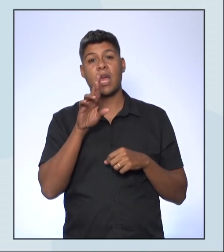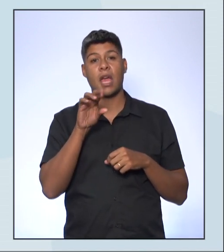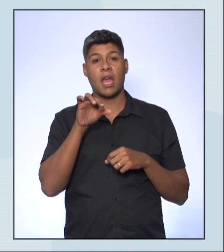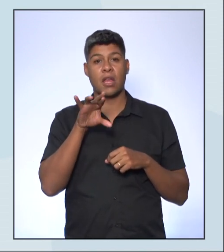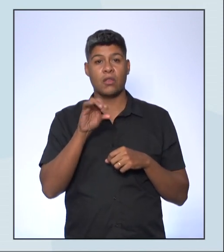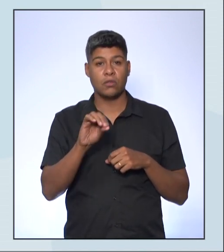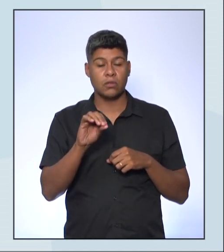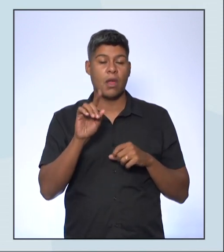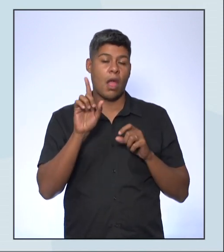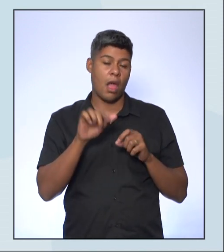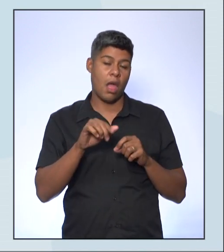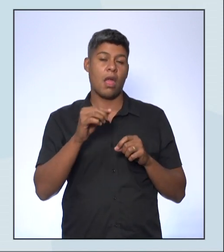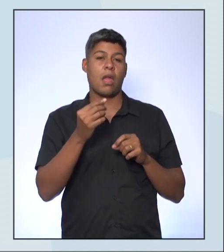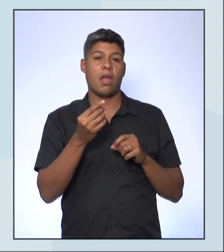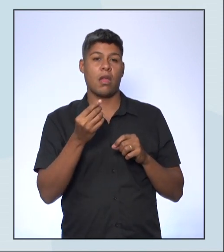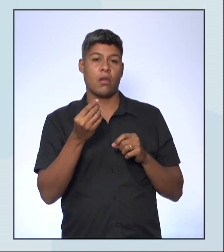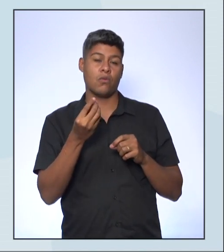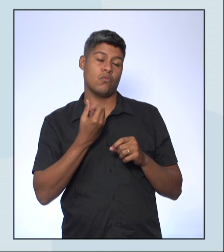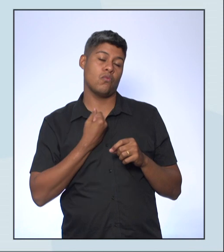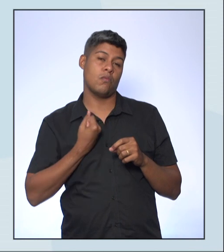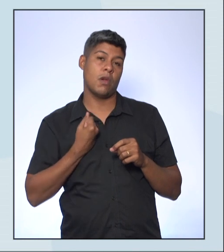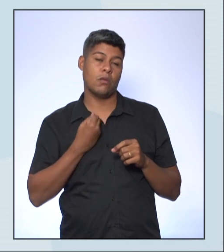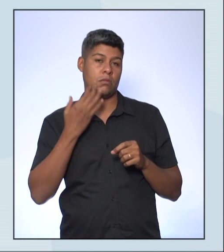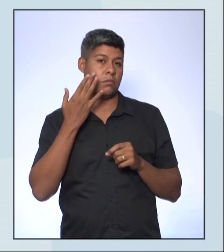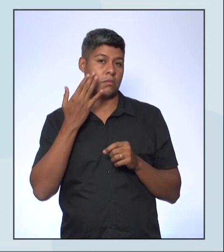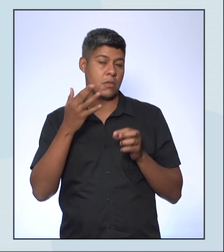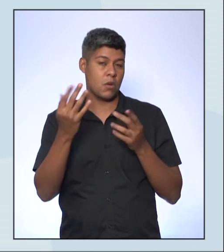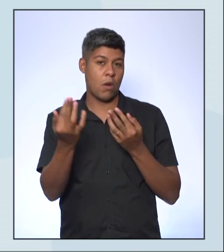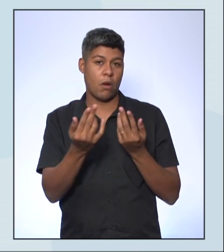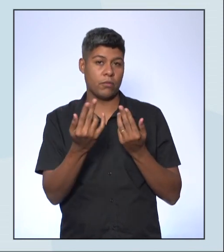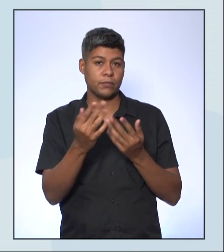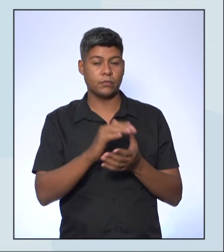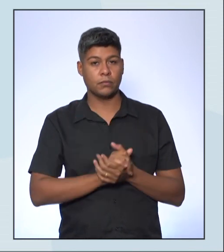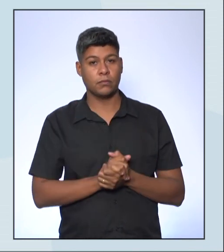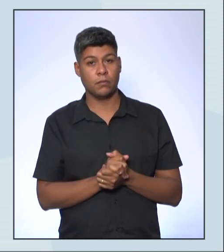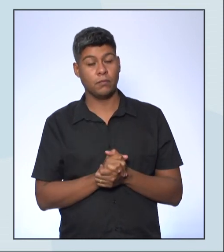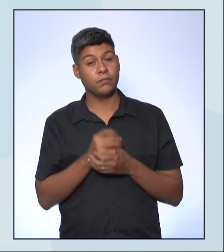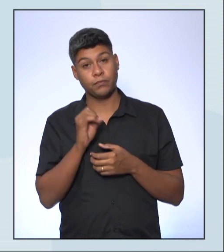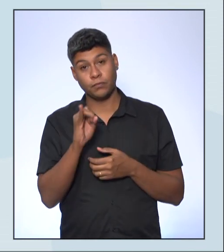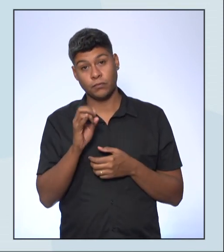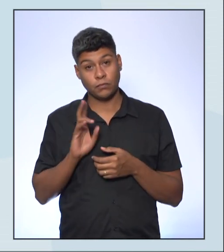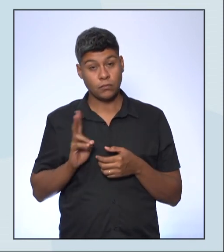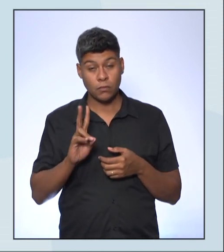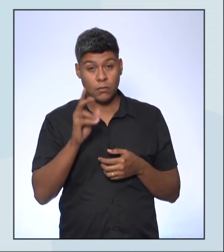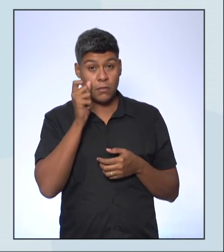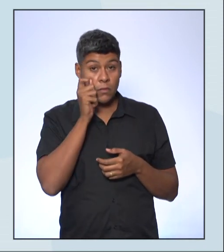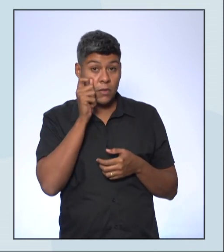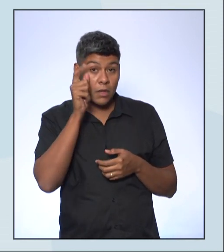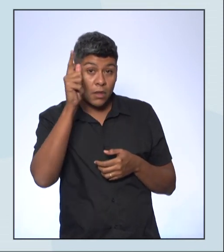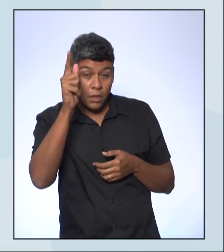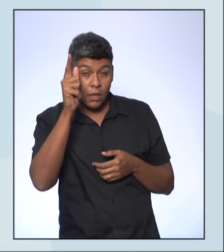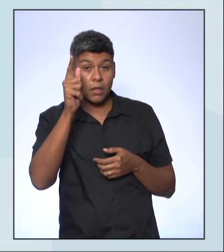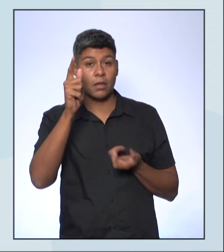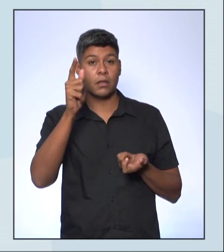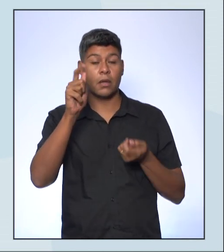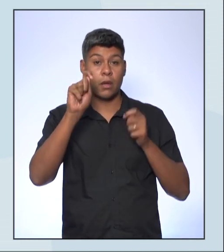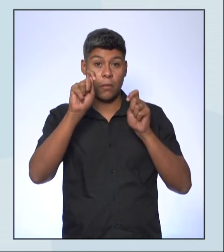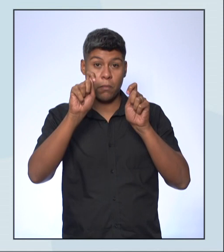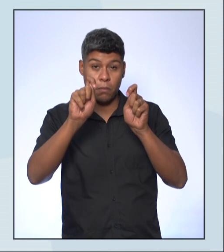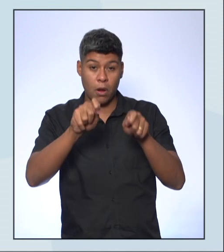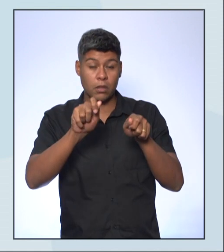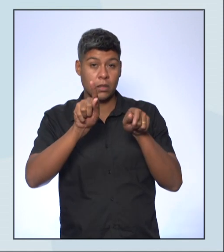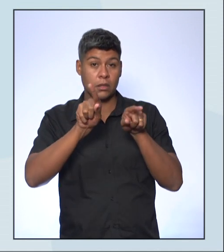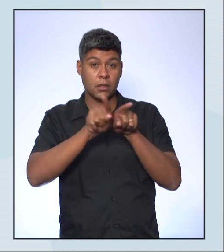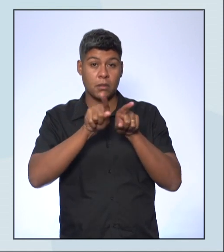valor. Ah, Jonas, agora eu tô entendendo tudo. Beleza? Se a gente continuar nessa mesma ideia, nós também podemos ter